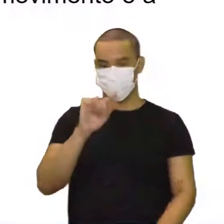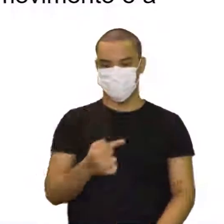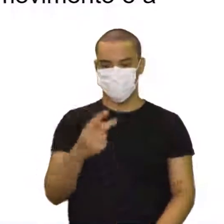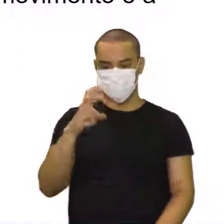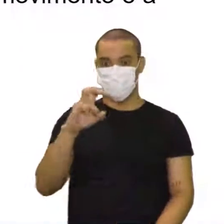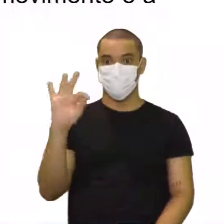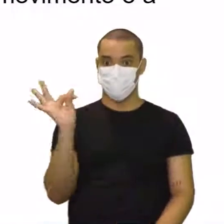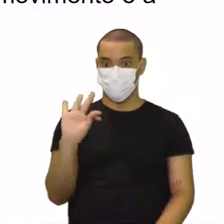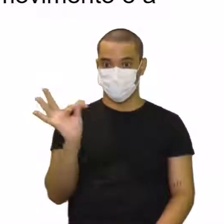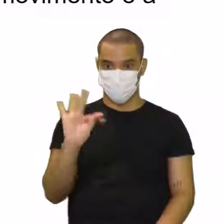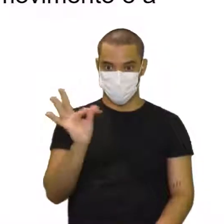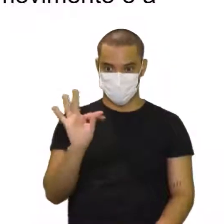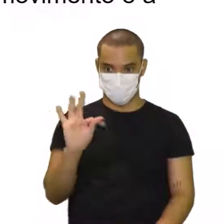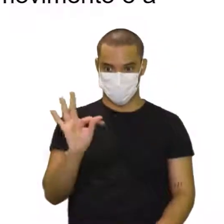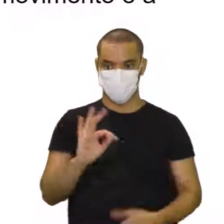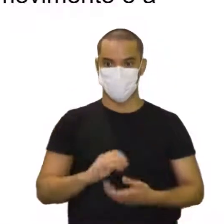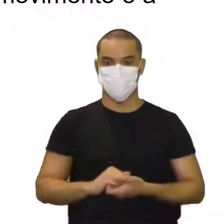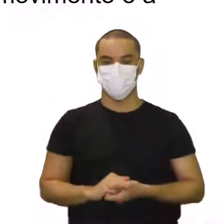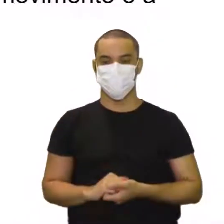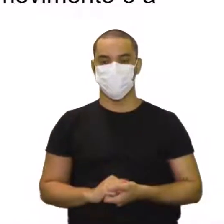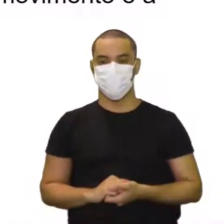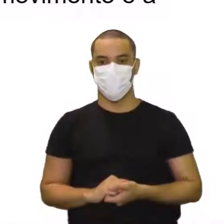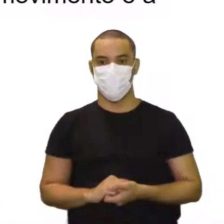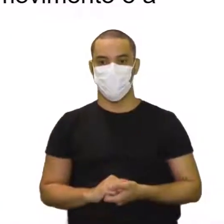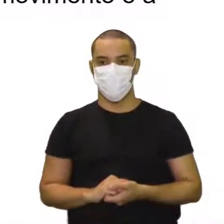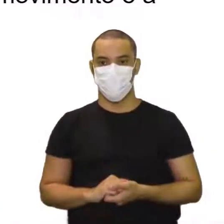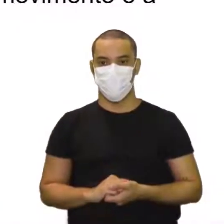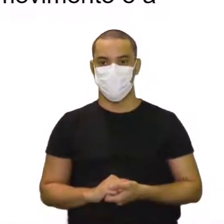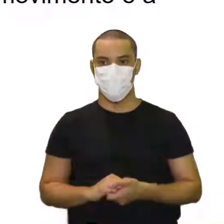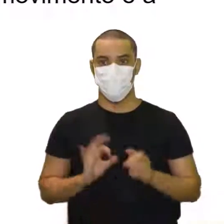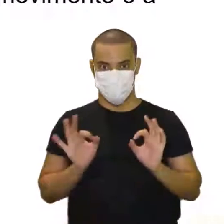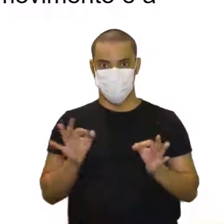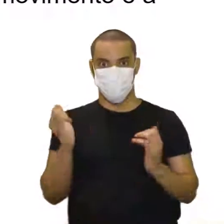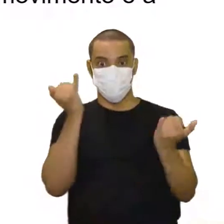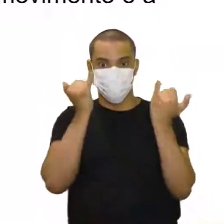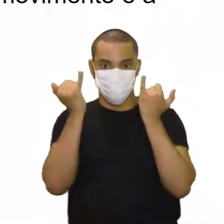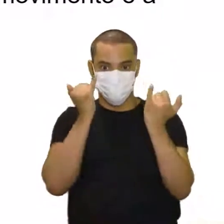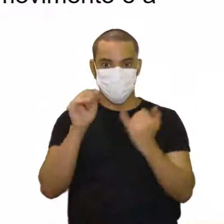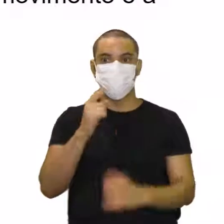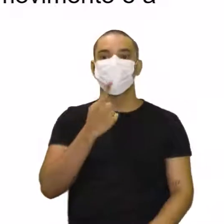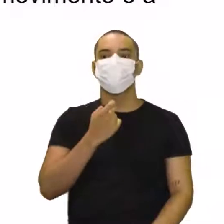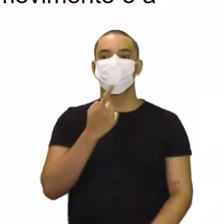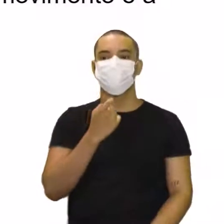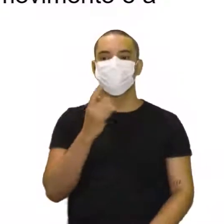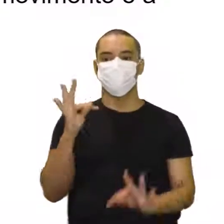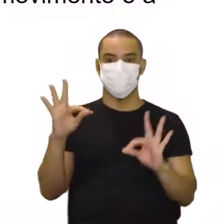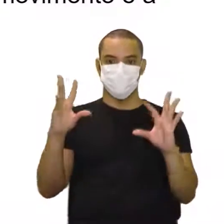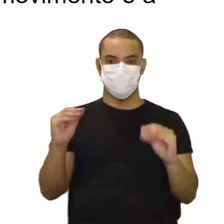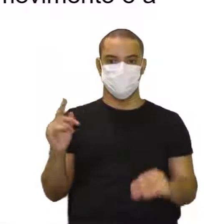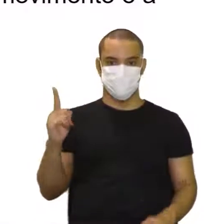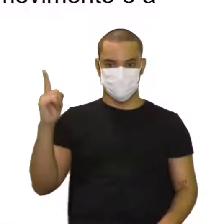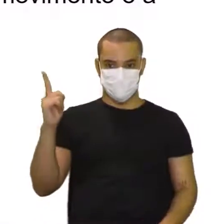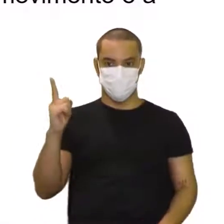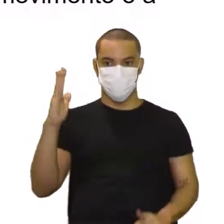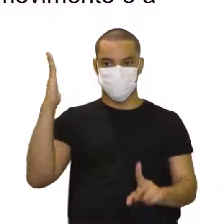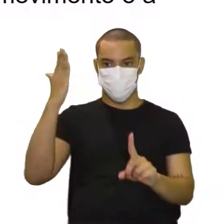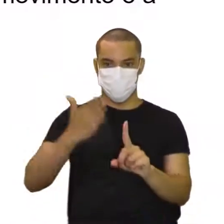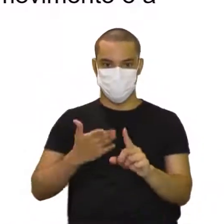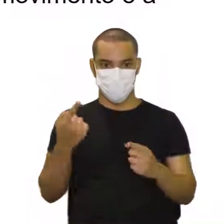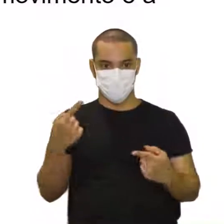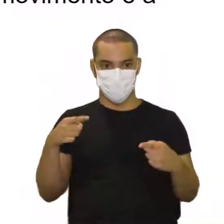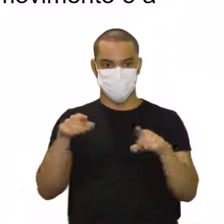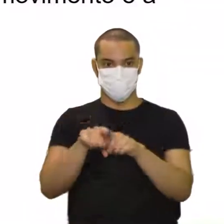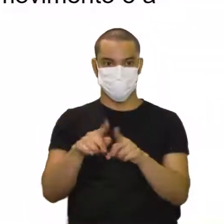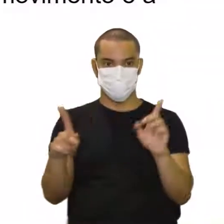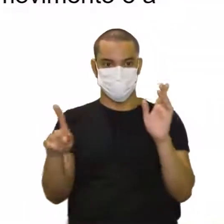0,5 Tesla. Olha aí os dados. Estou grifando para quando nós formos utilizar. Direção perpendicular